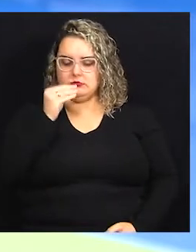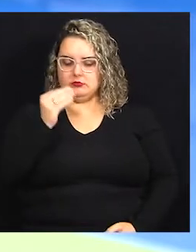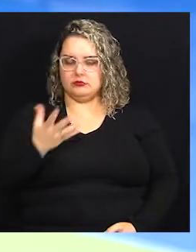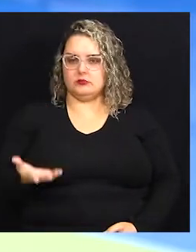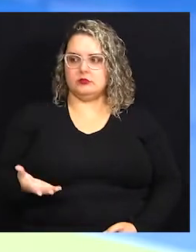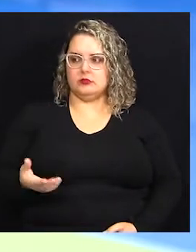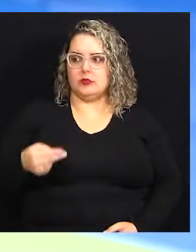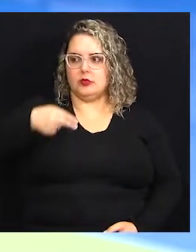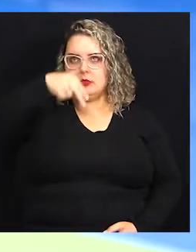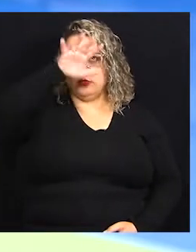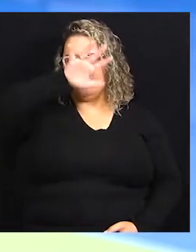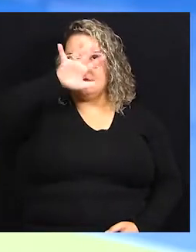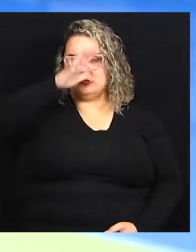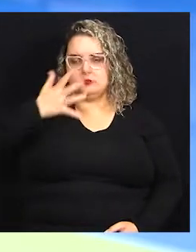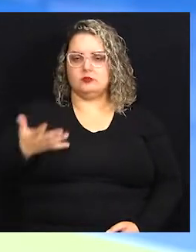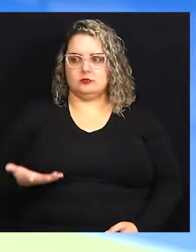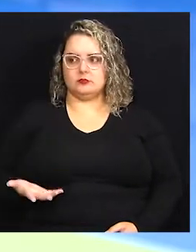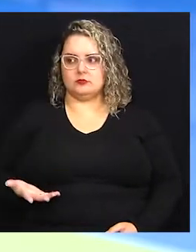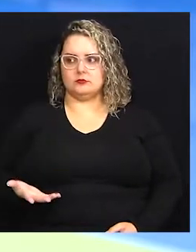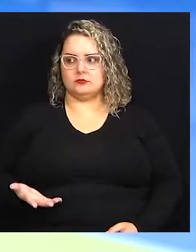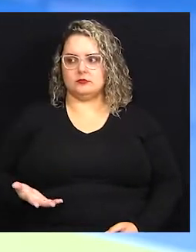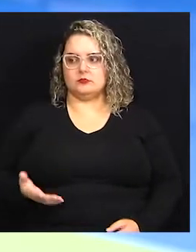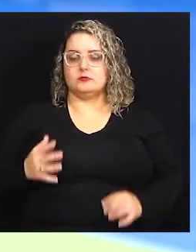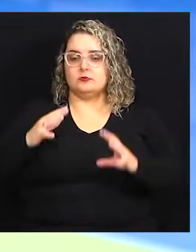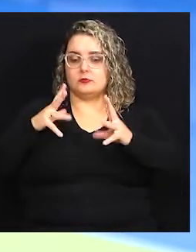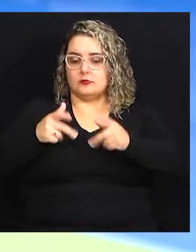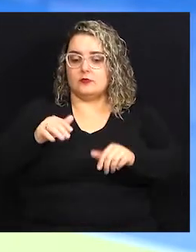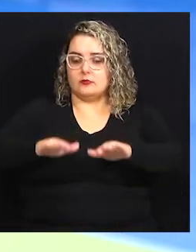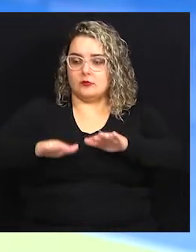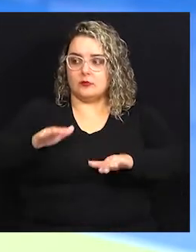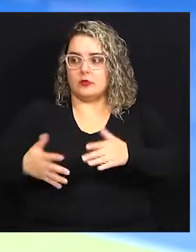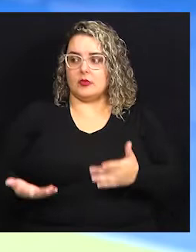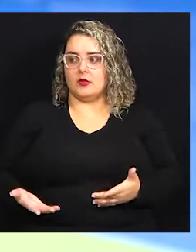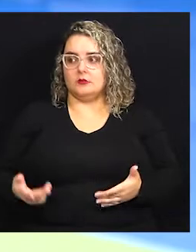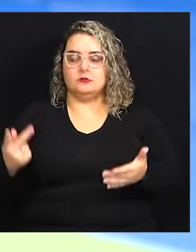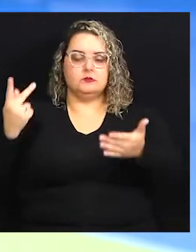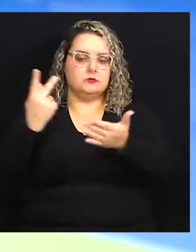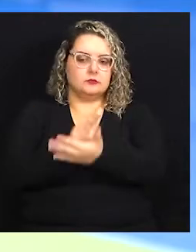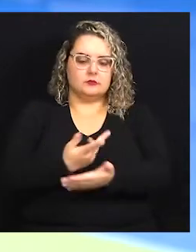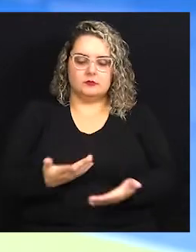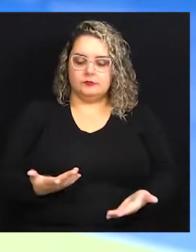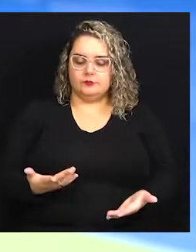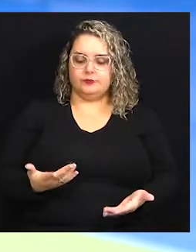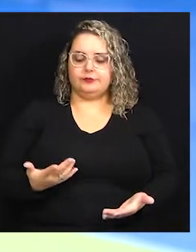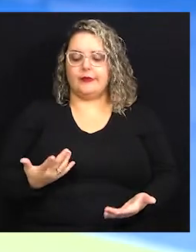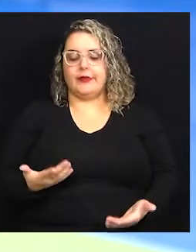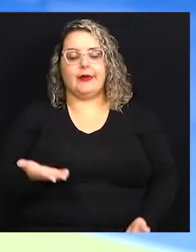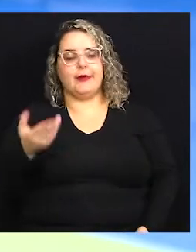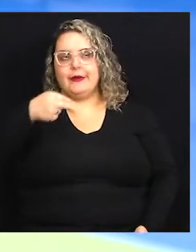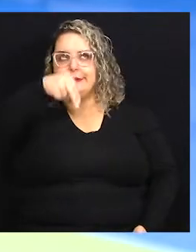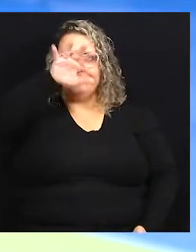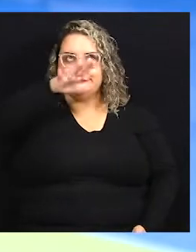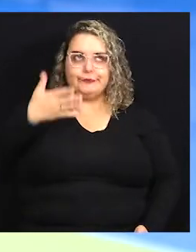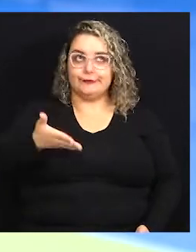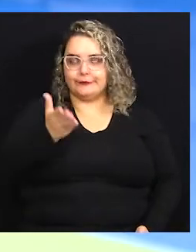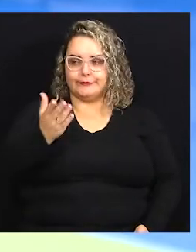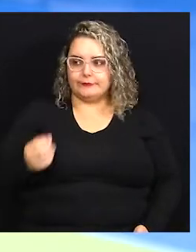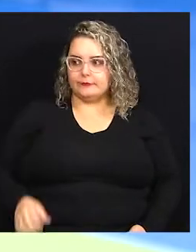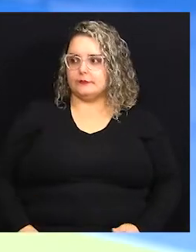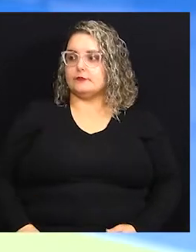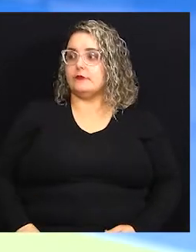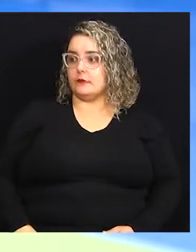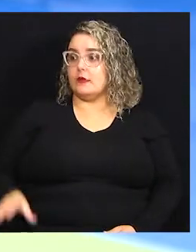nordestino. Então, tudo que às vezes se cometia de um erro, tinha que ser nordestino mesmo. Tinha que era ser, o que você ouvia.